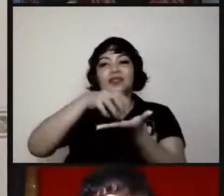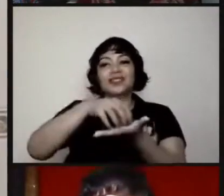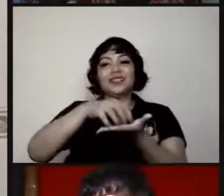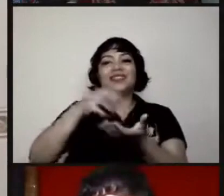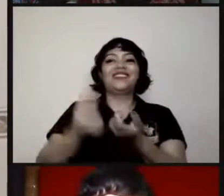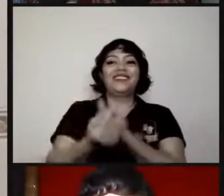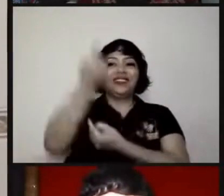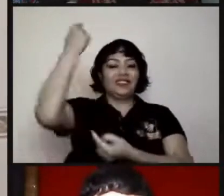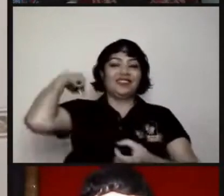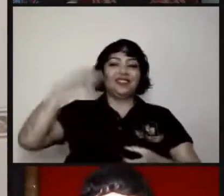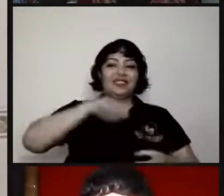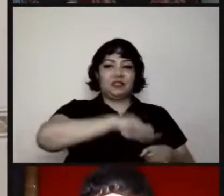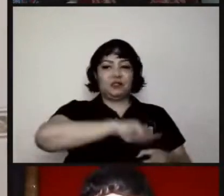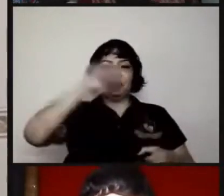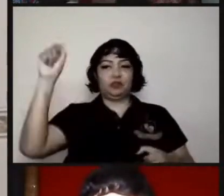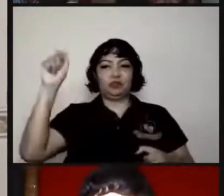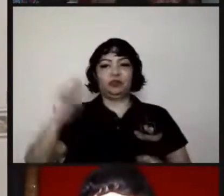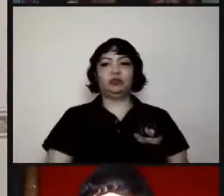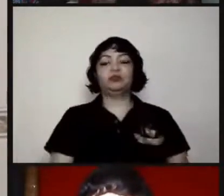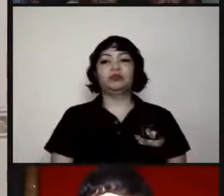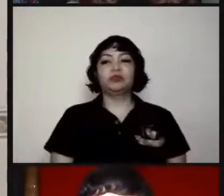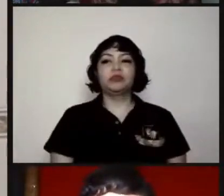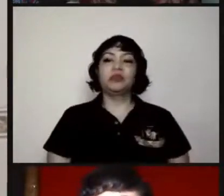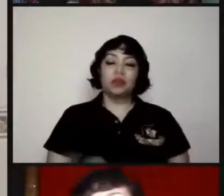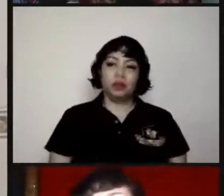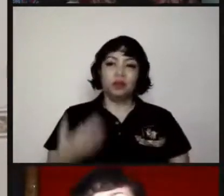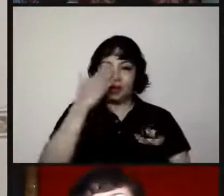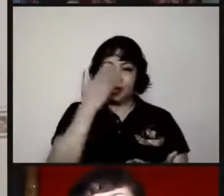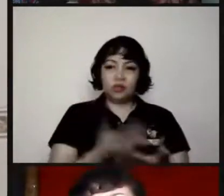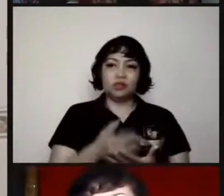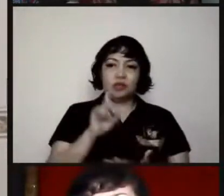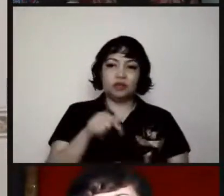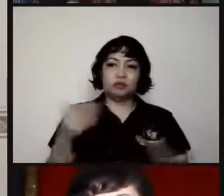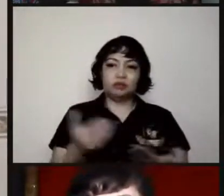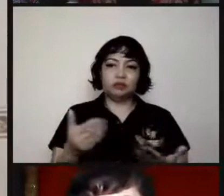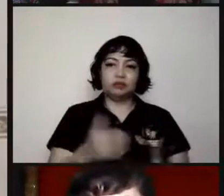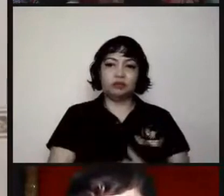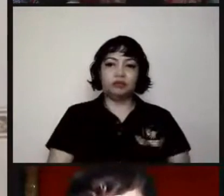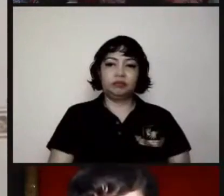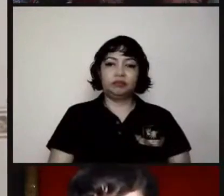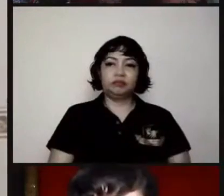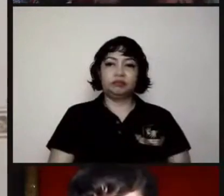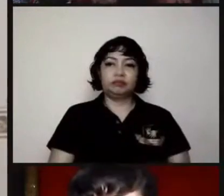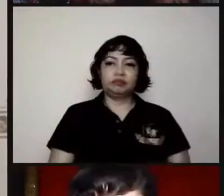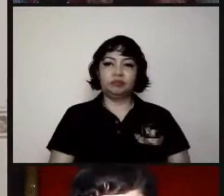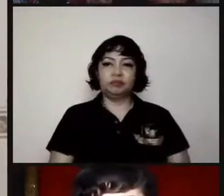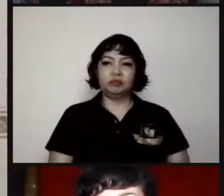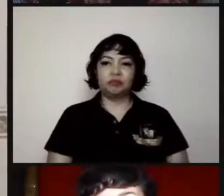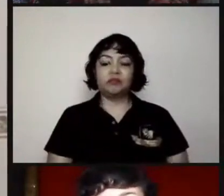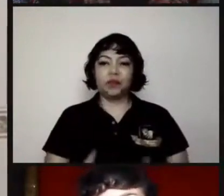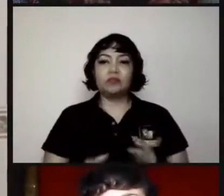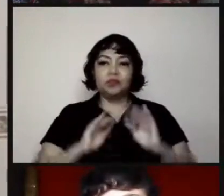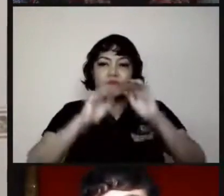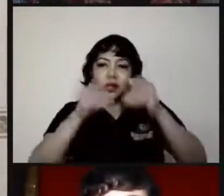a independência. Então, acredito que é isso, né, minha gente? Já estamos caminhando aqui para os